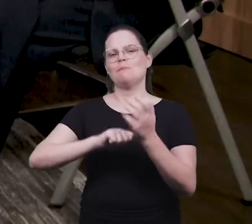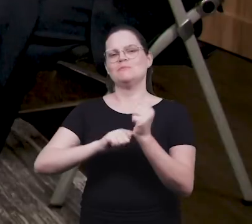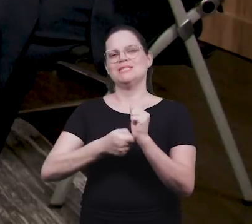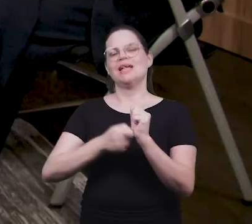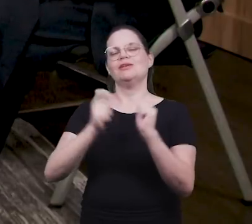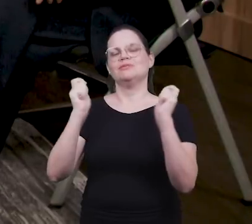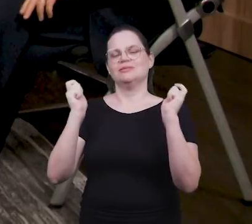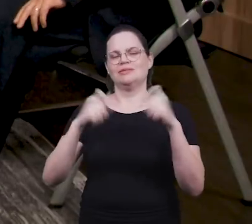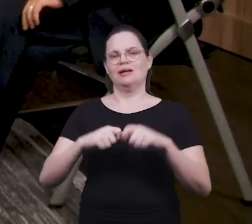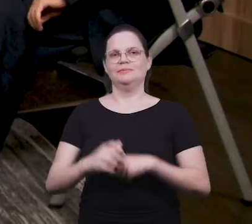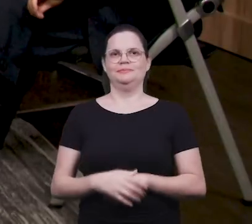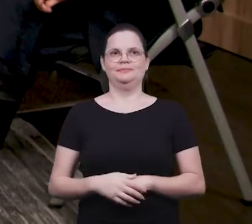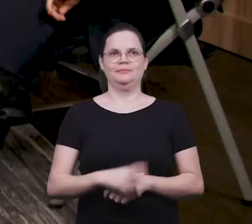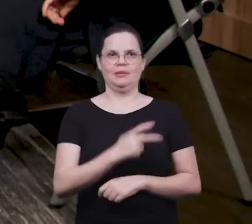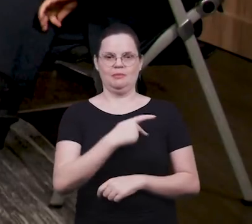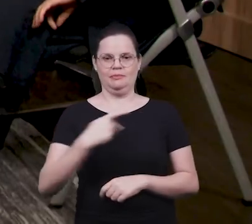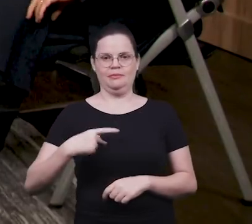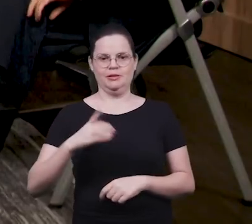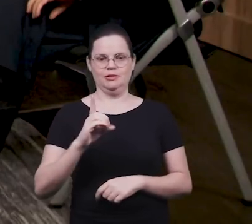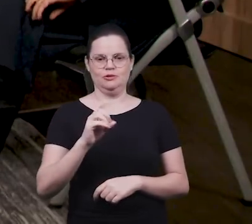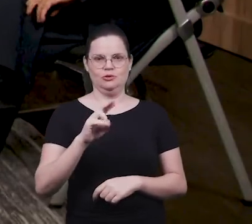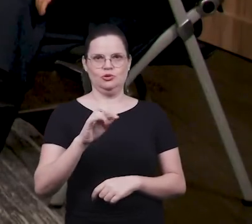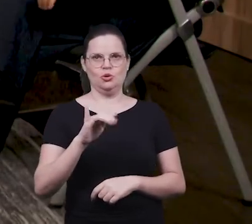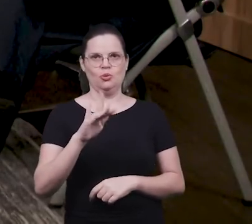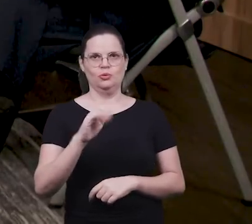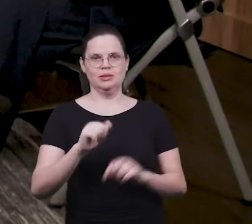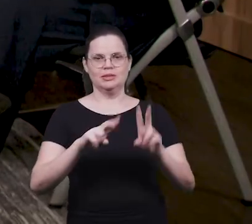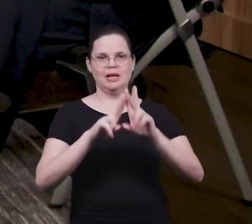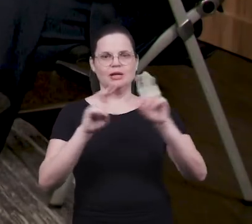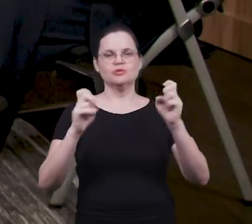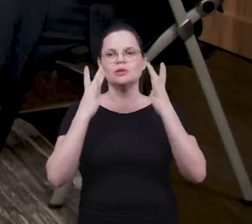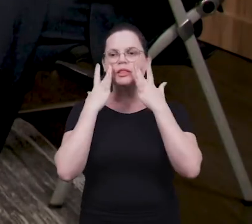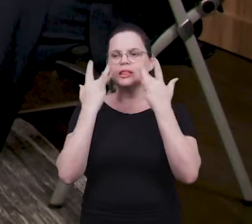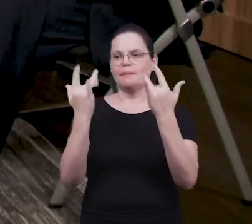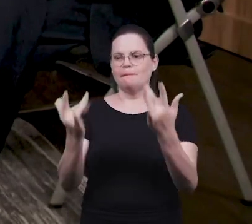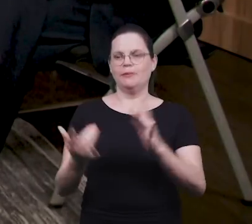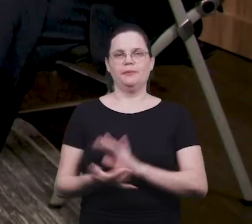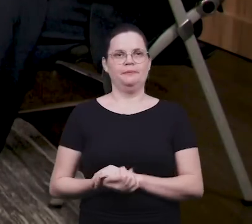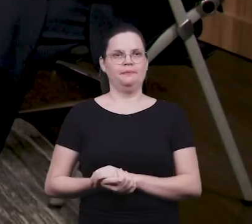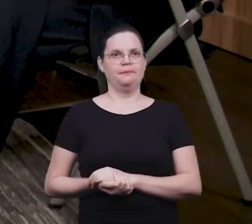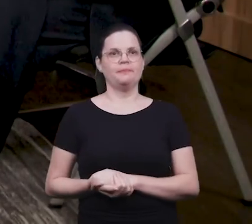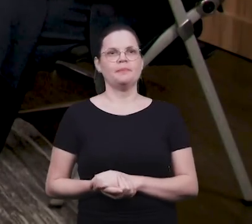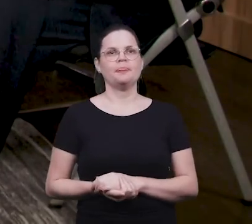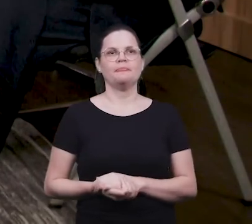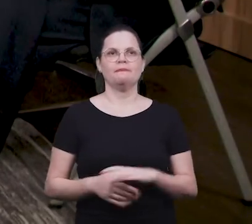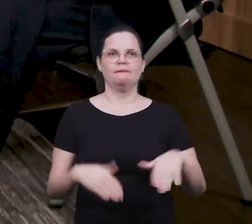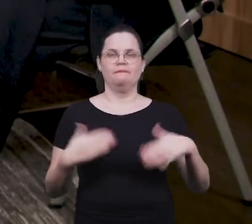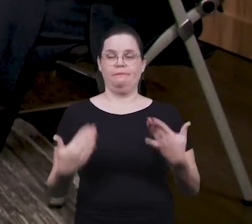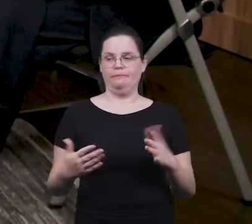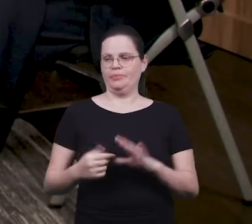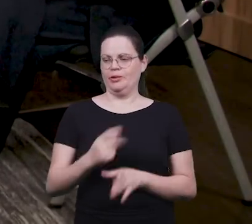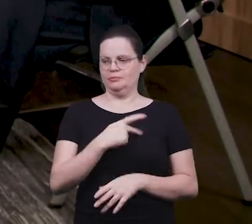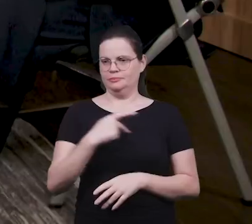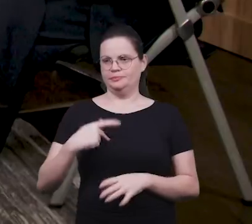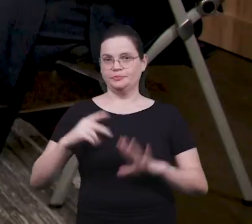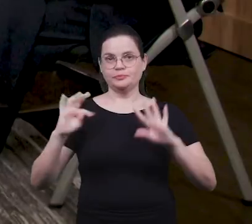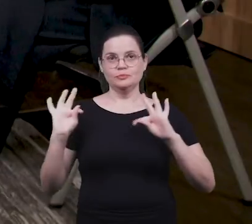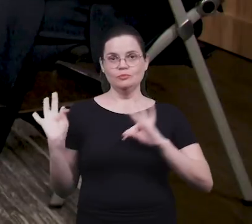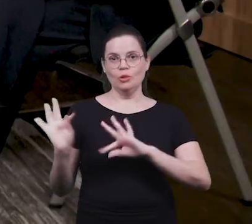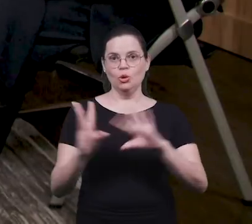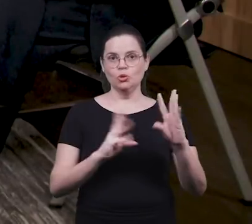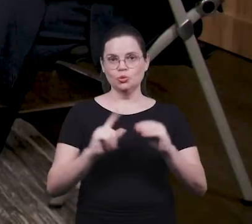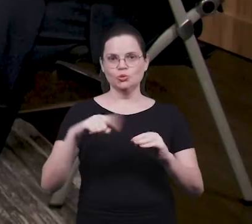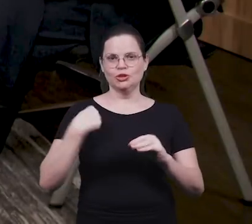bem. Pastor Douglas, espírito do temor do Senhor. Pastor Josias, de tudo que nós temos ouvido,